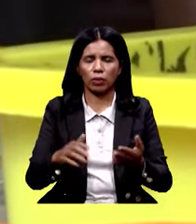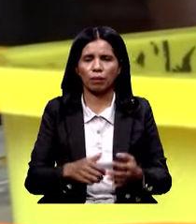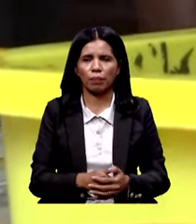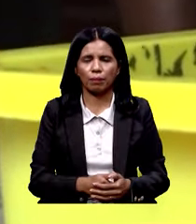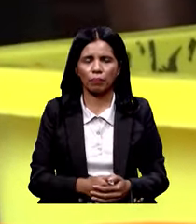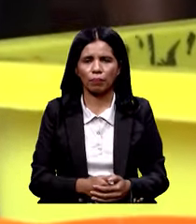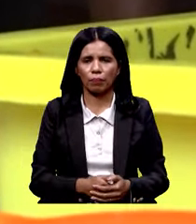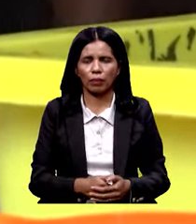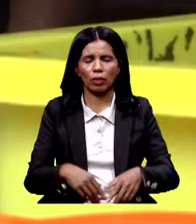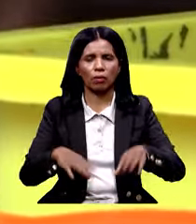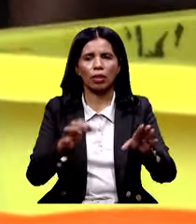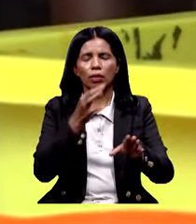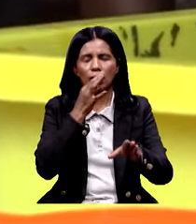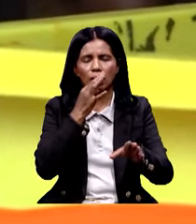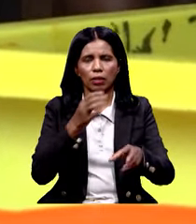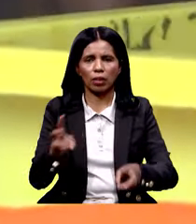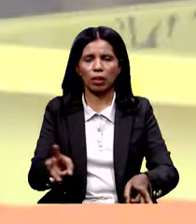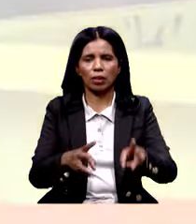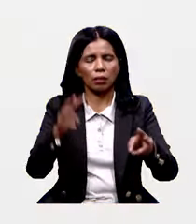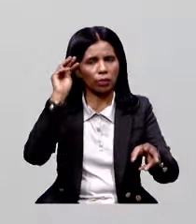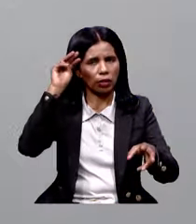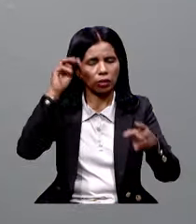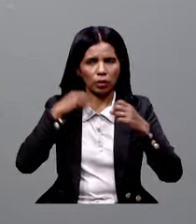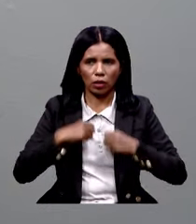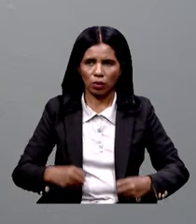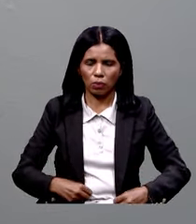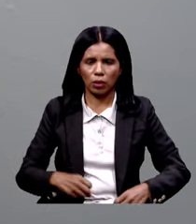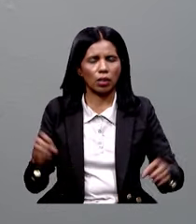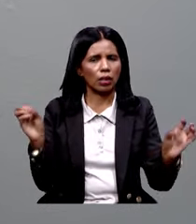Fan Aihan e Adala Ninin, Ministério da Saúde Laos.